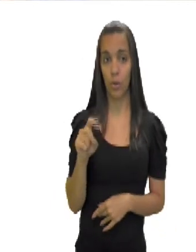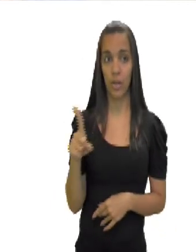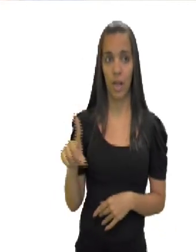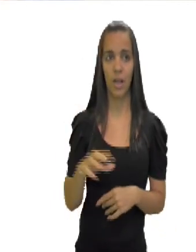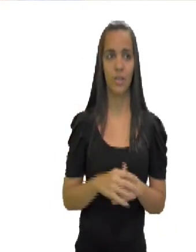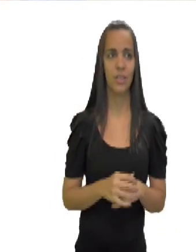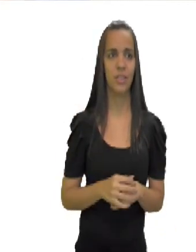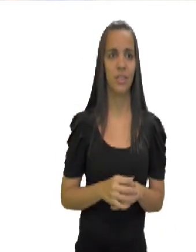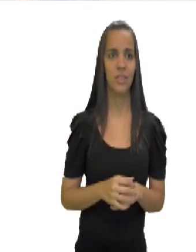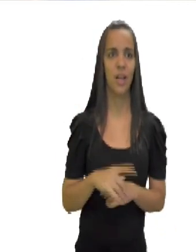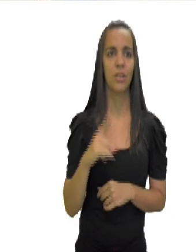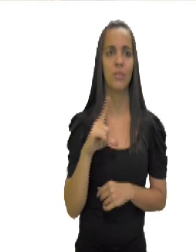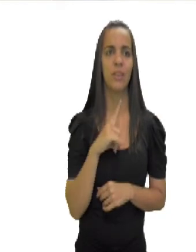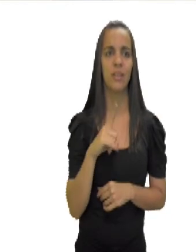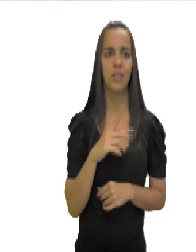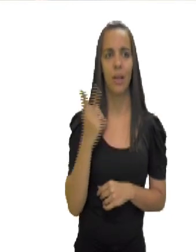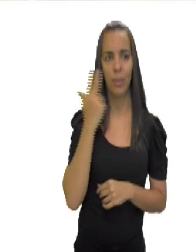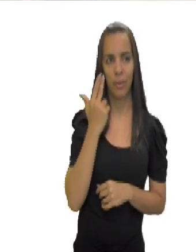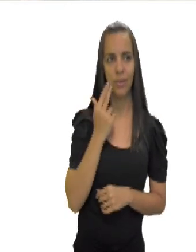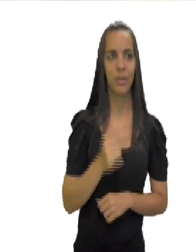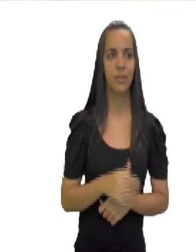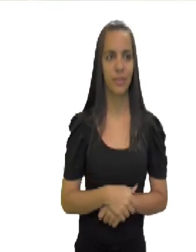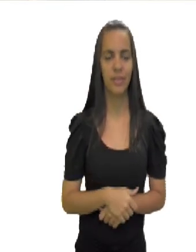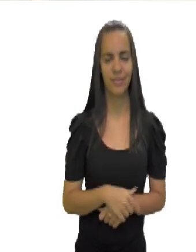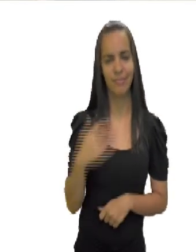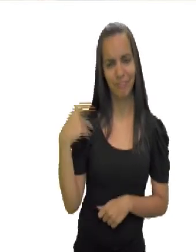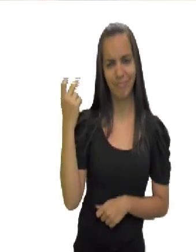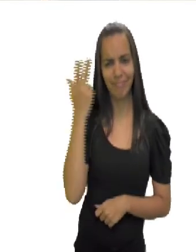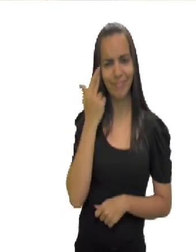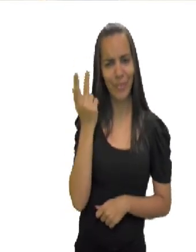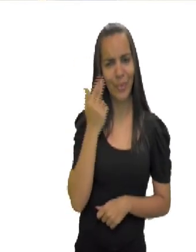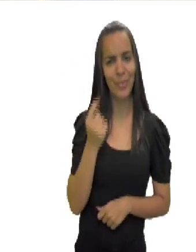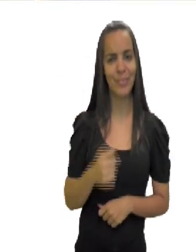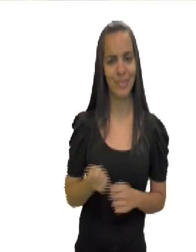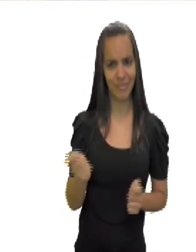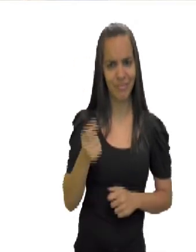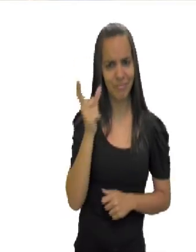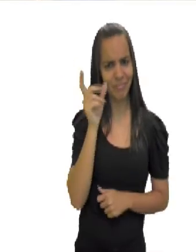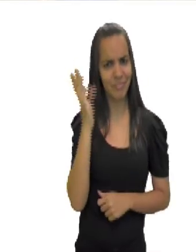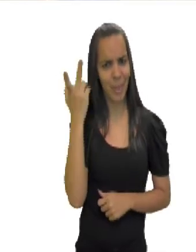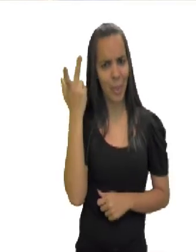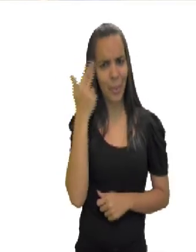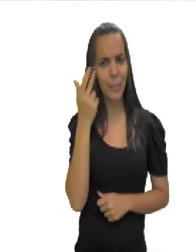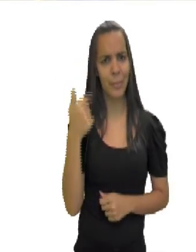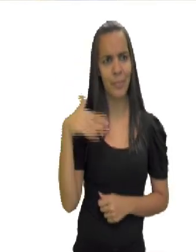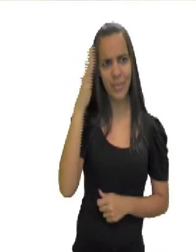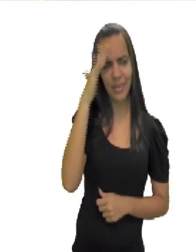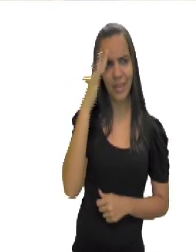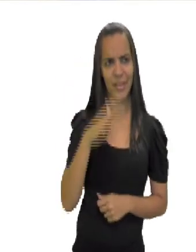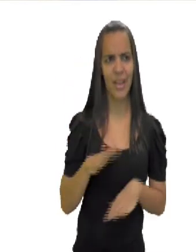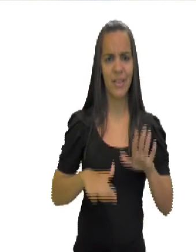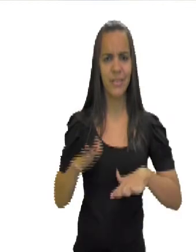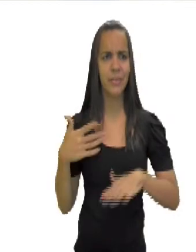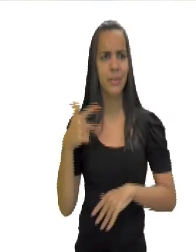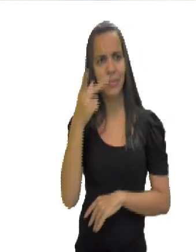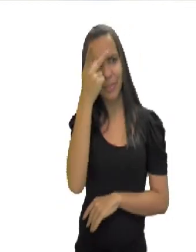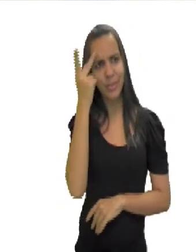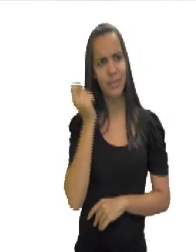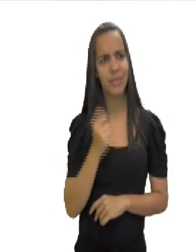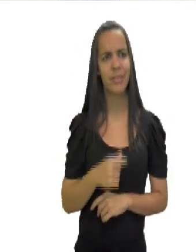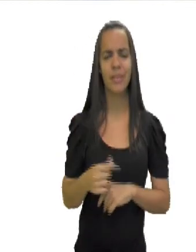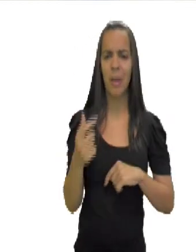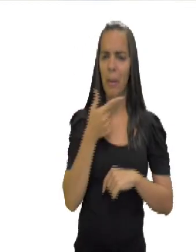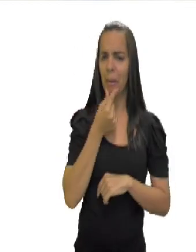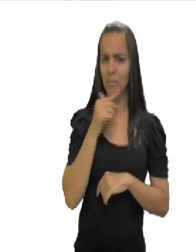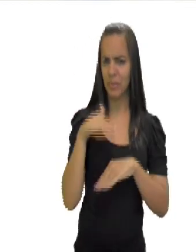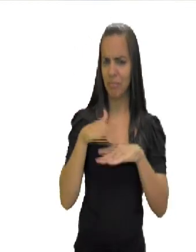gastroenterologista Arnaldo. Interessante, né? Às vezes a gente acha que faz sentido. O homem solta mais pum? A